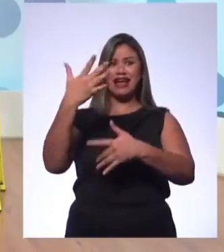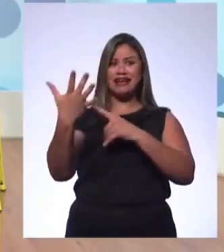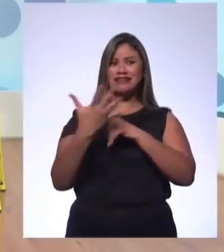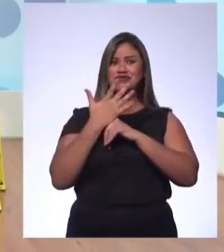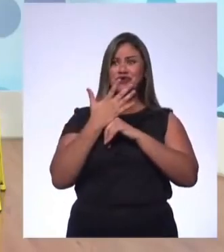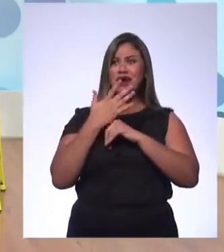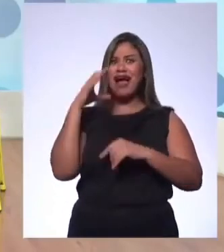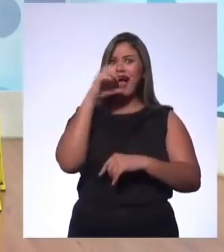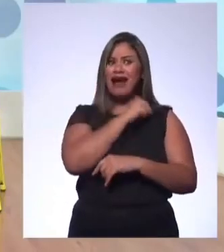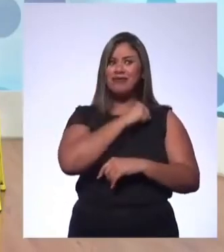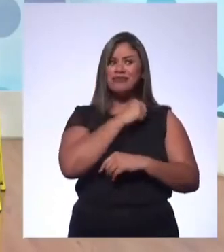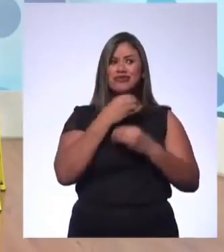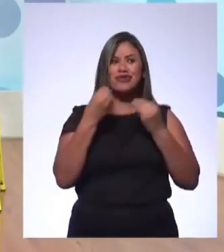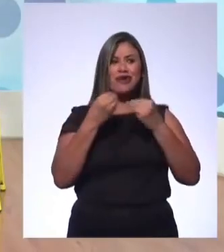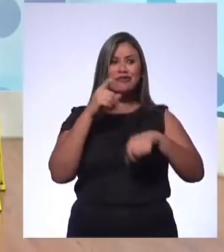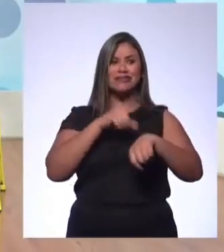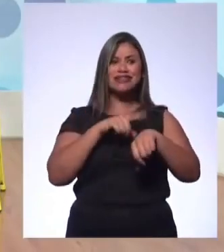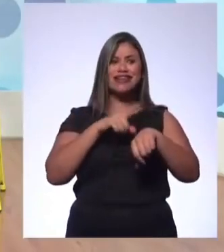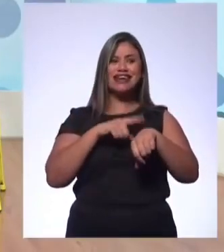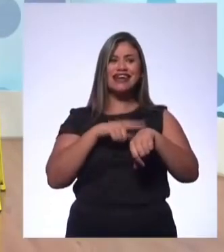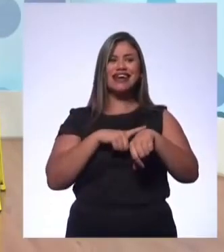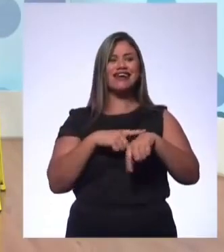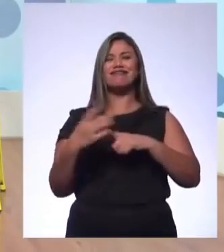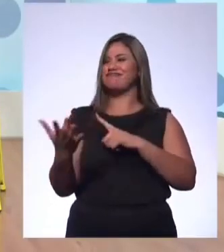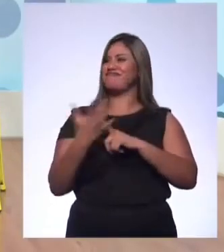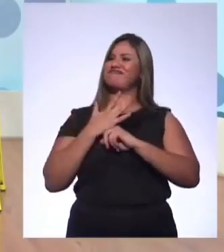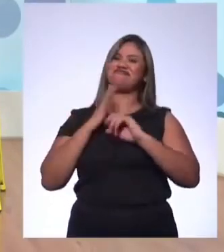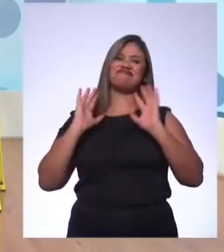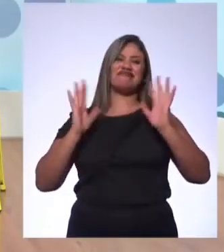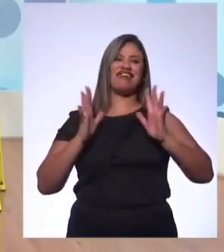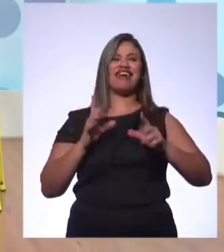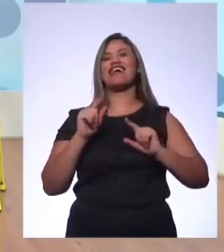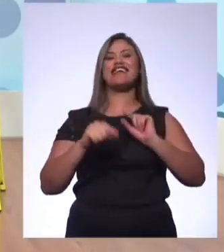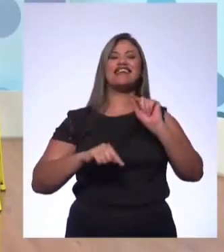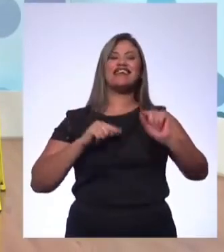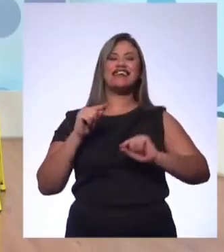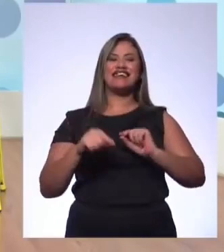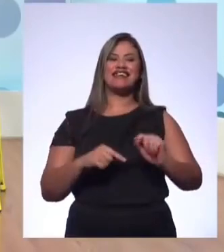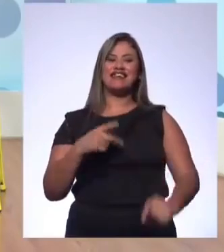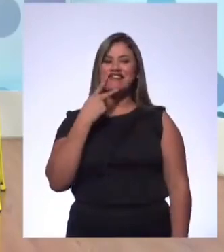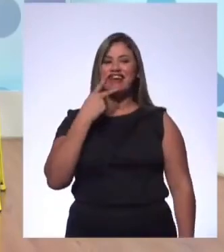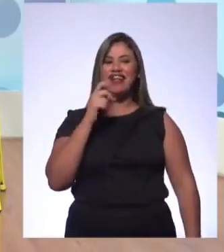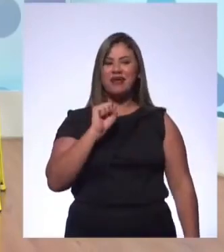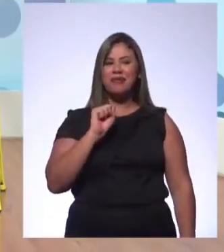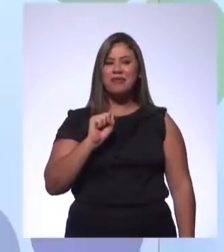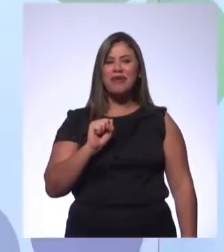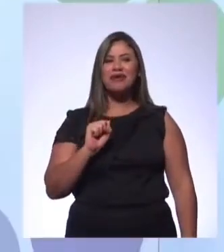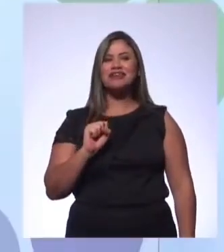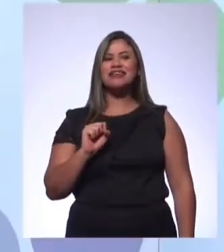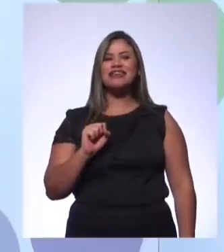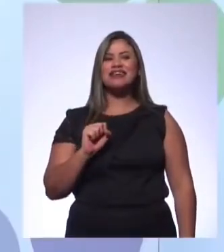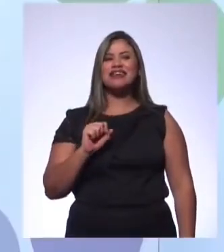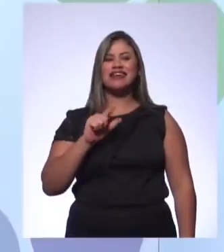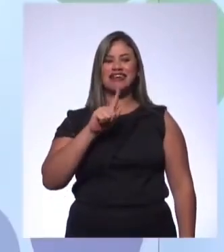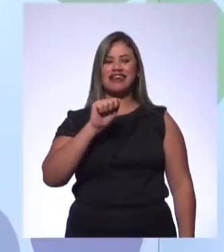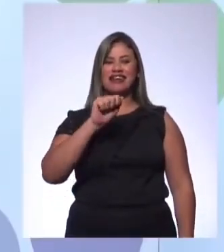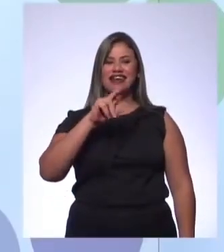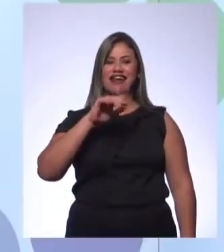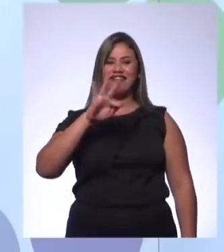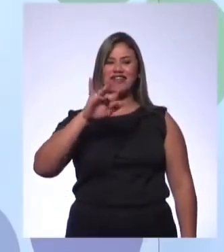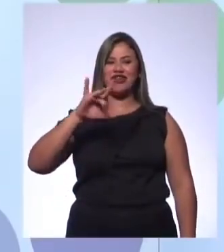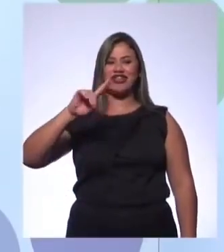olhou? Tem um tempo na tela. Aqui tá. Já me ajudaram? Então tá bom. Posso falar? Valendo 25 pontos, professora.